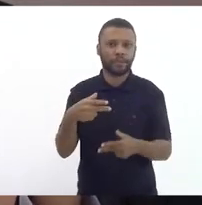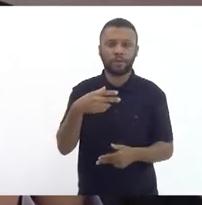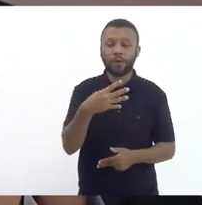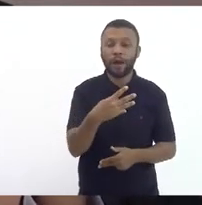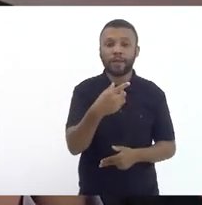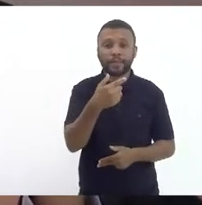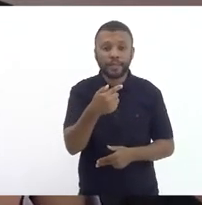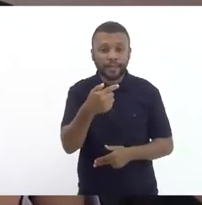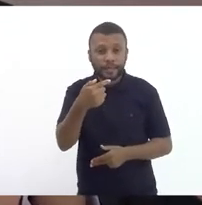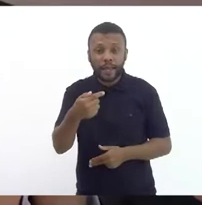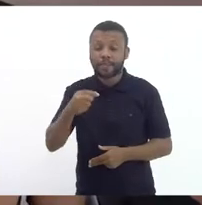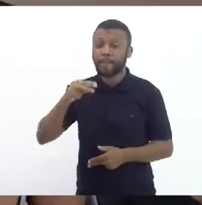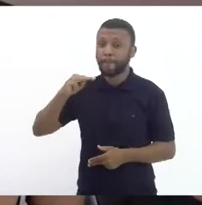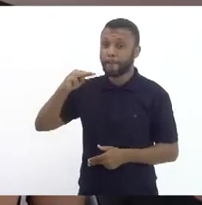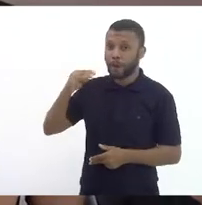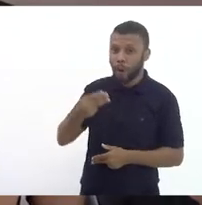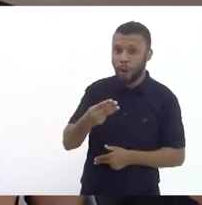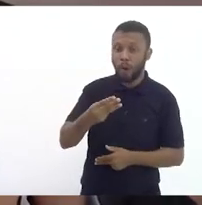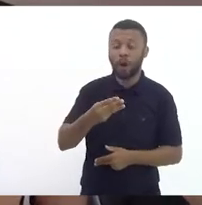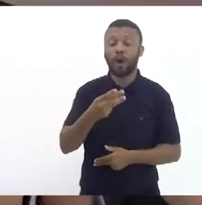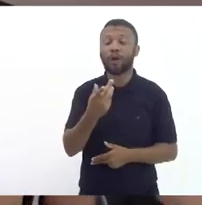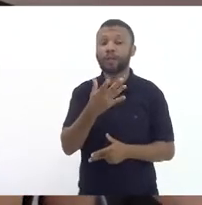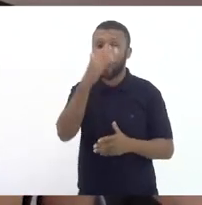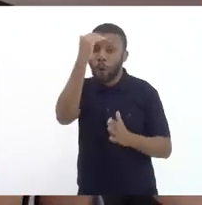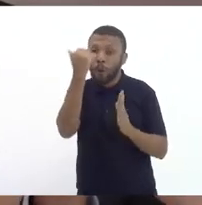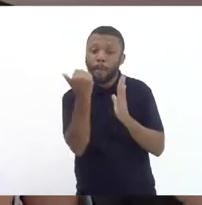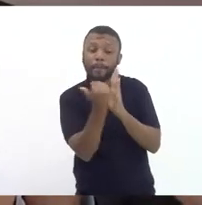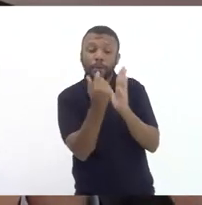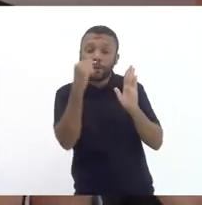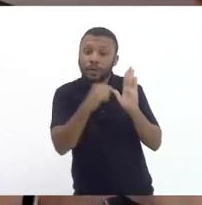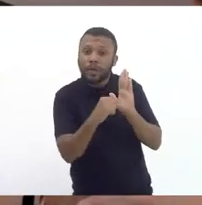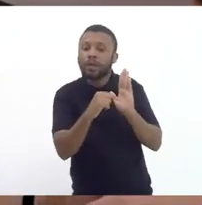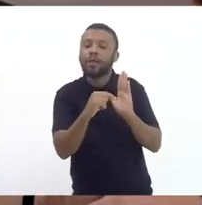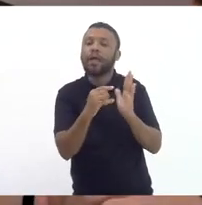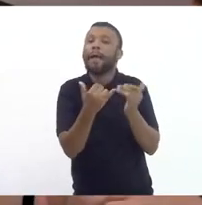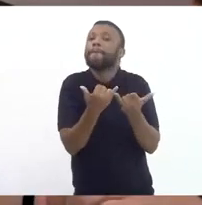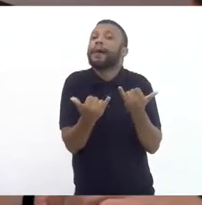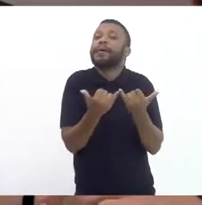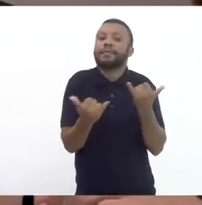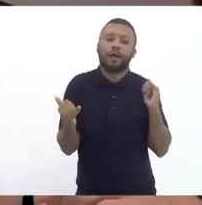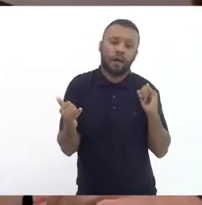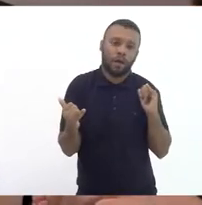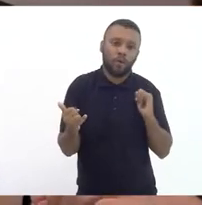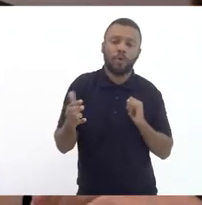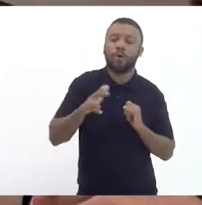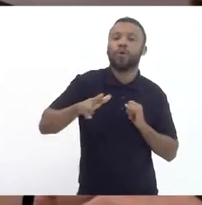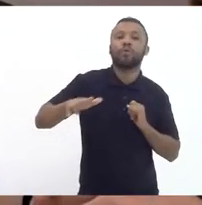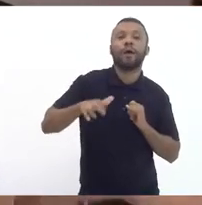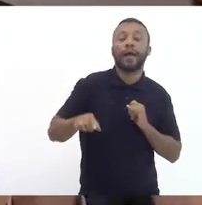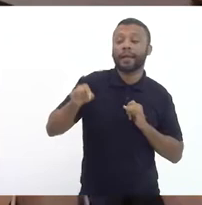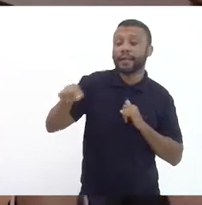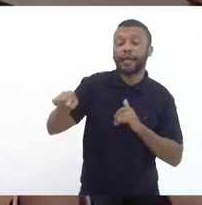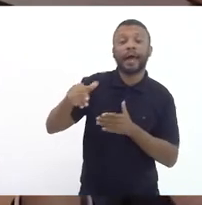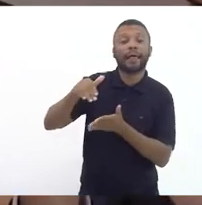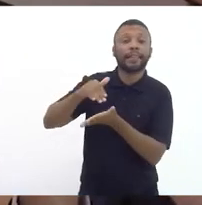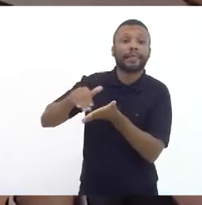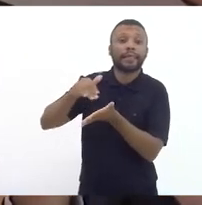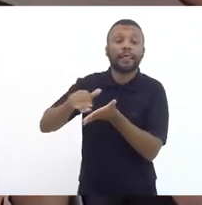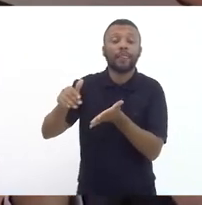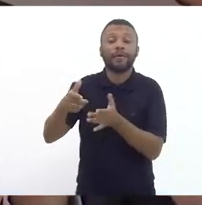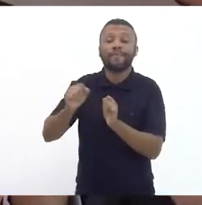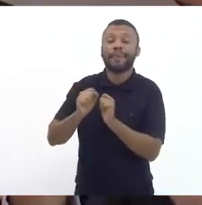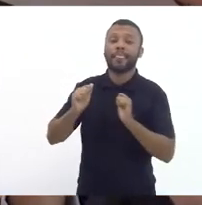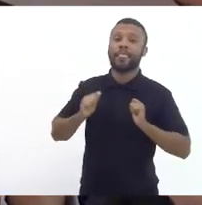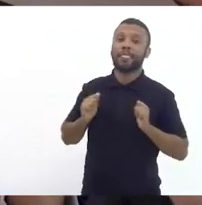477 milhões. Cumpriu parcialmente. Então, não é que a concessionária não cumpriu nada, não fez nada.